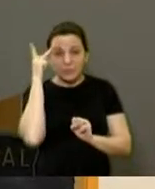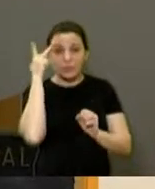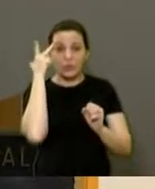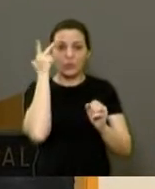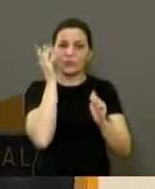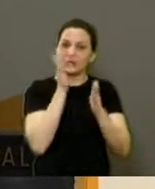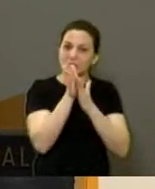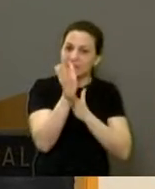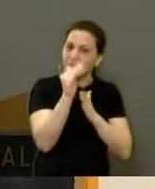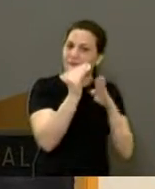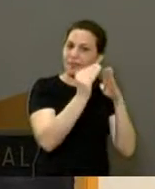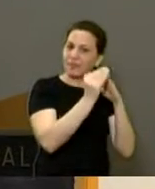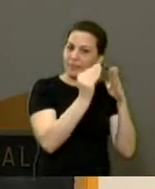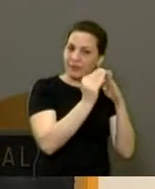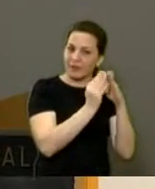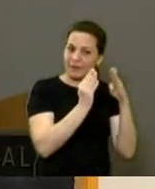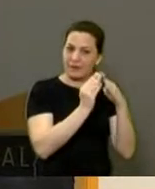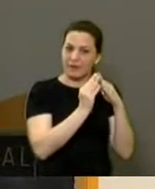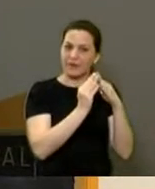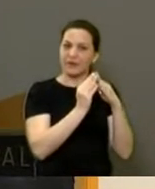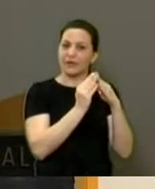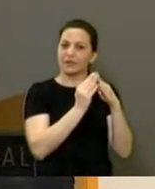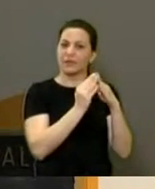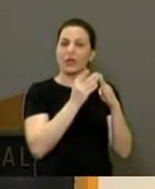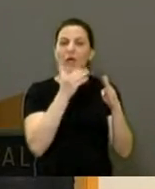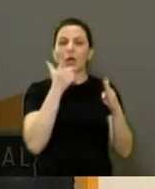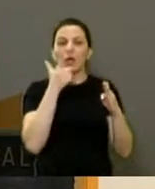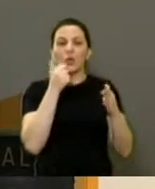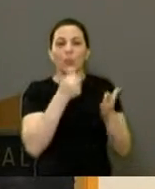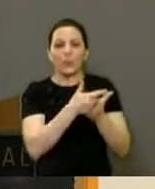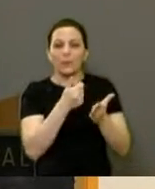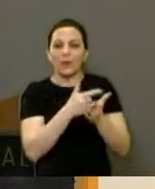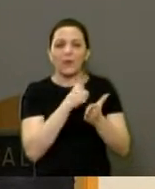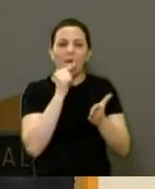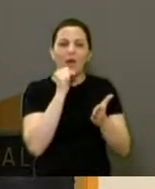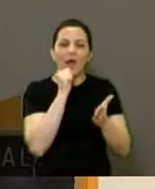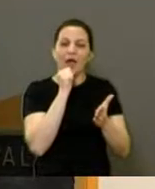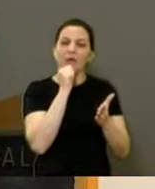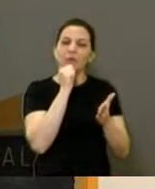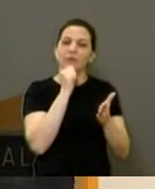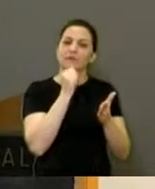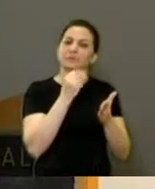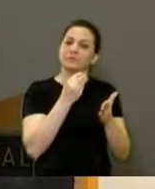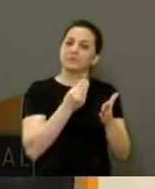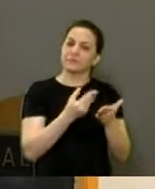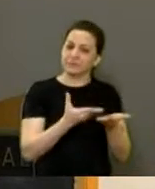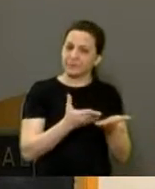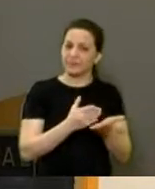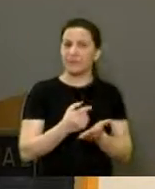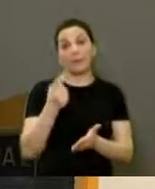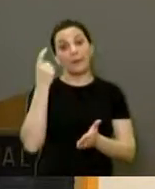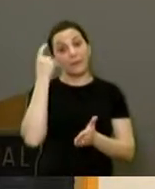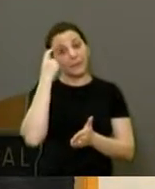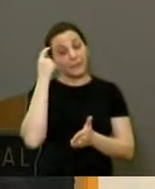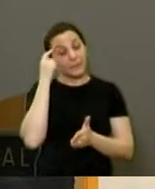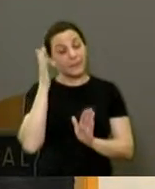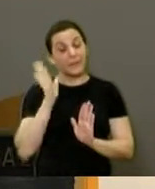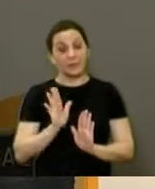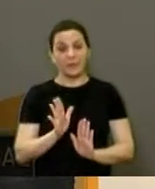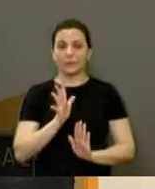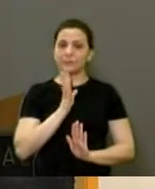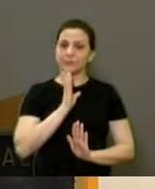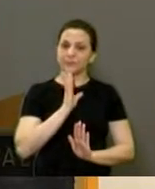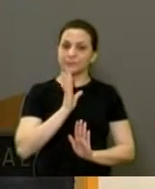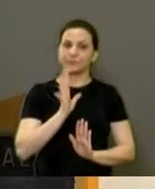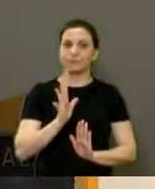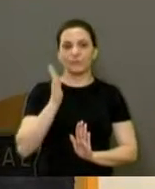casa e sem pagar a água todo o tempo que ela ficou. Na minha cabeça, porque eu já